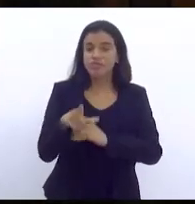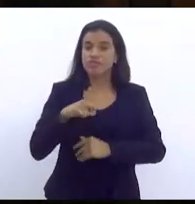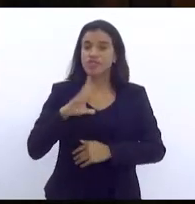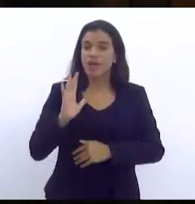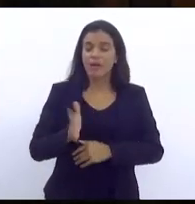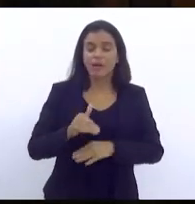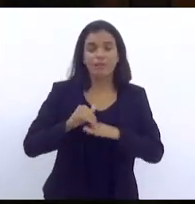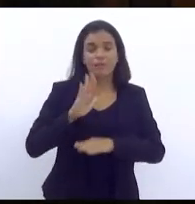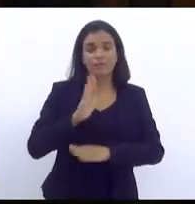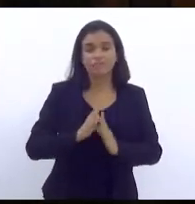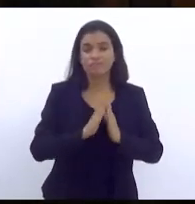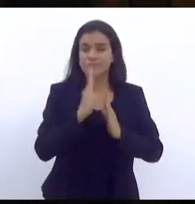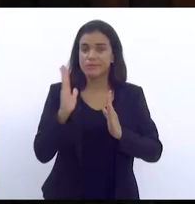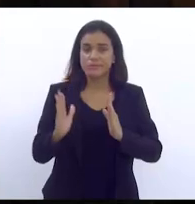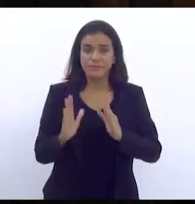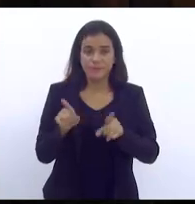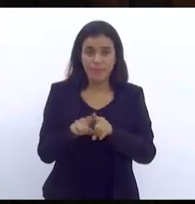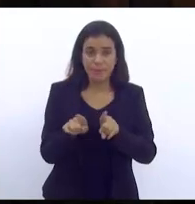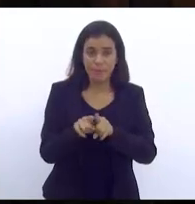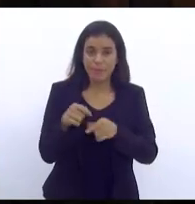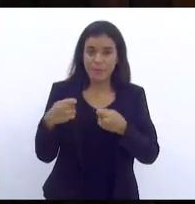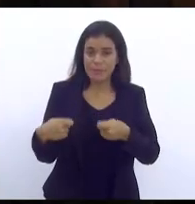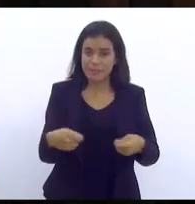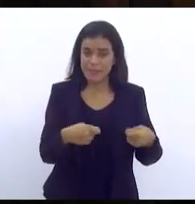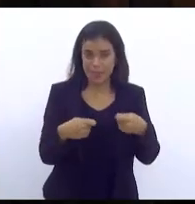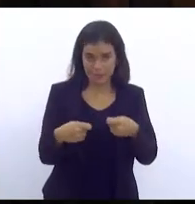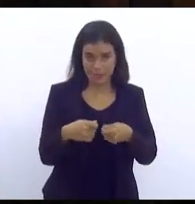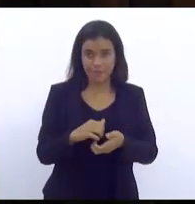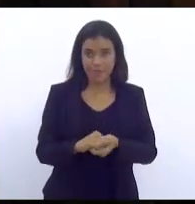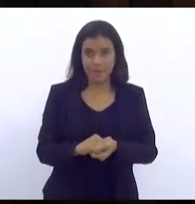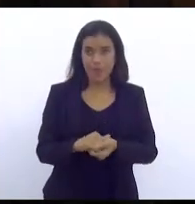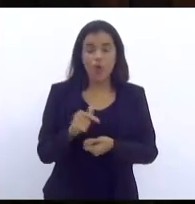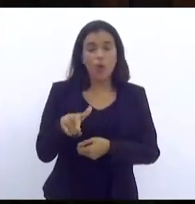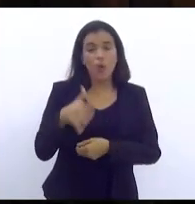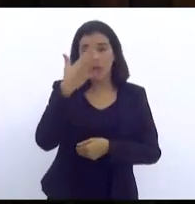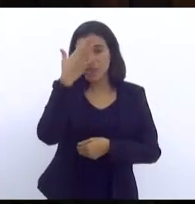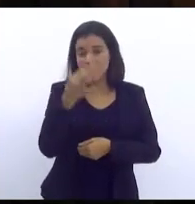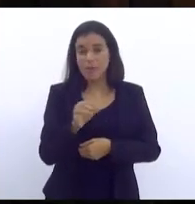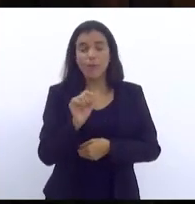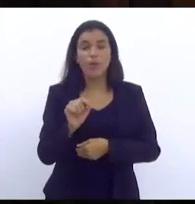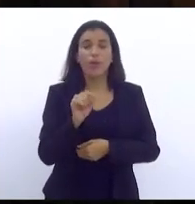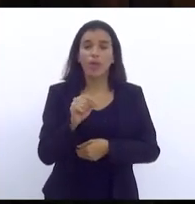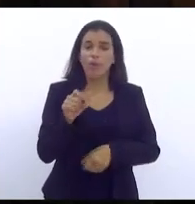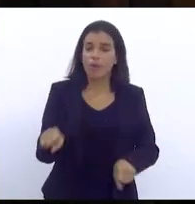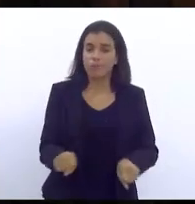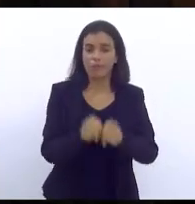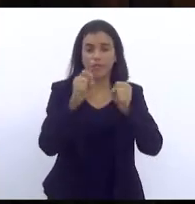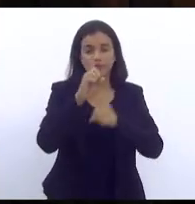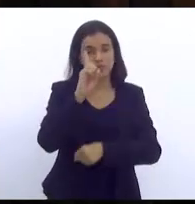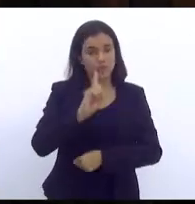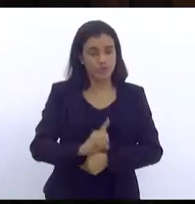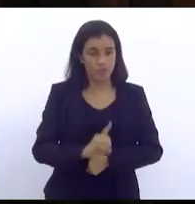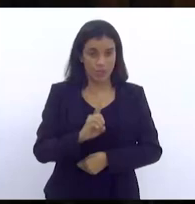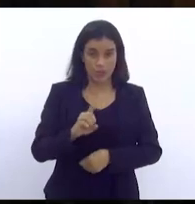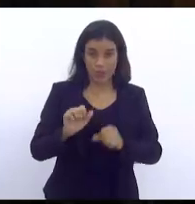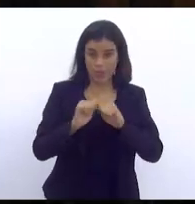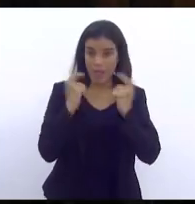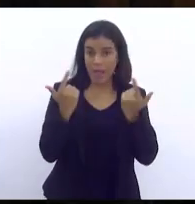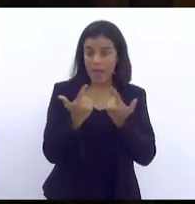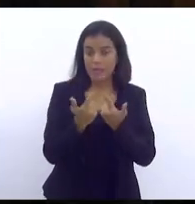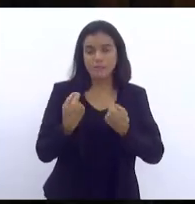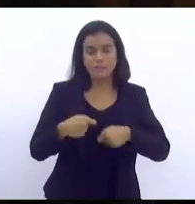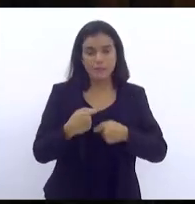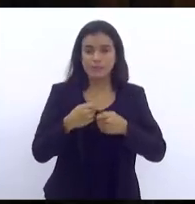extemporâneo já deveria ter acontecido no meu entendimento é uma violação dos direitos que essa casa parlamentar